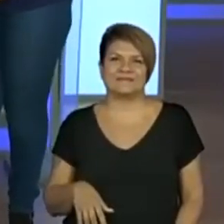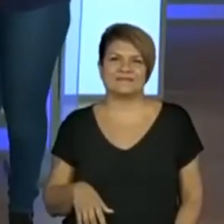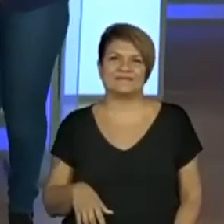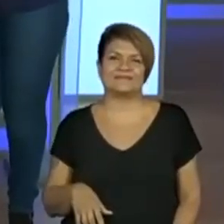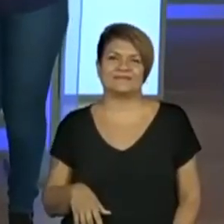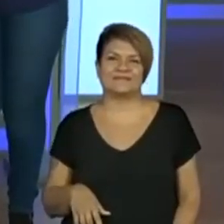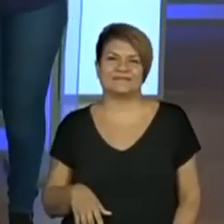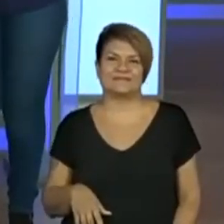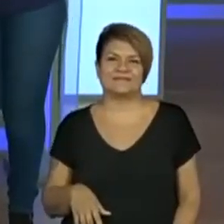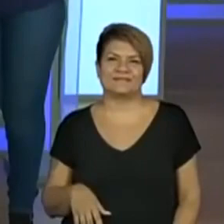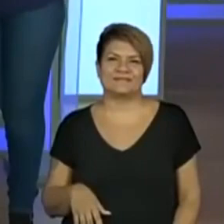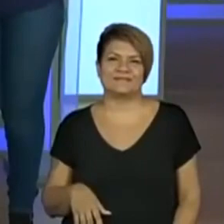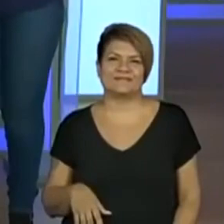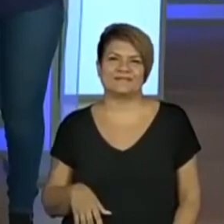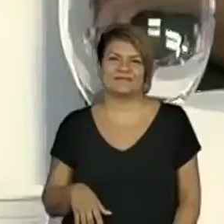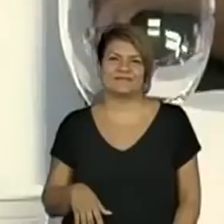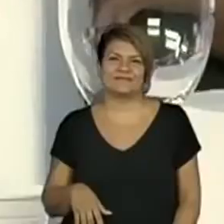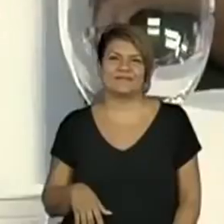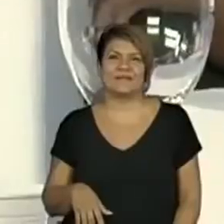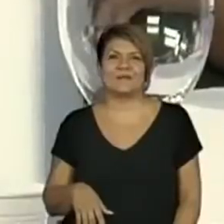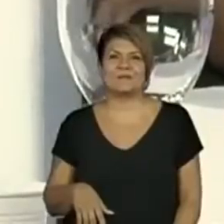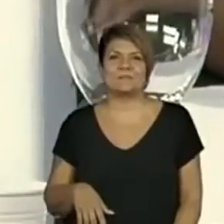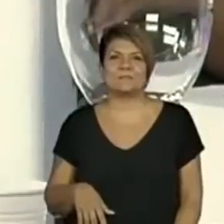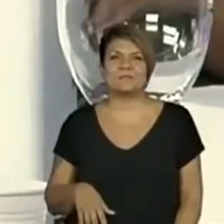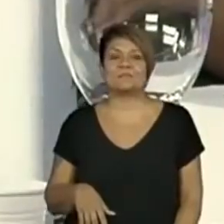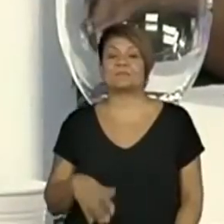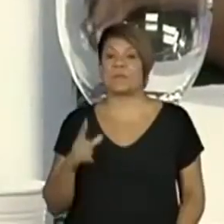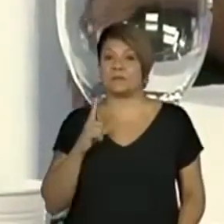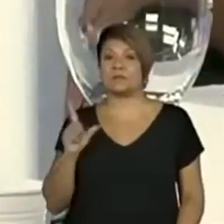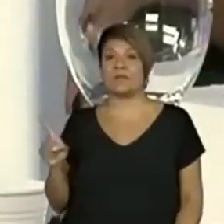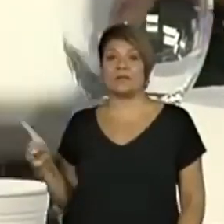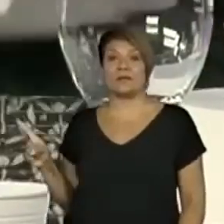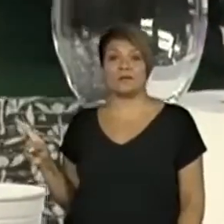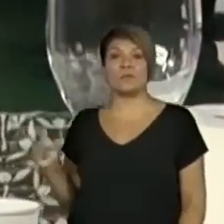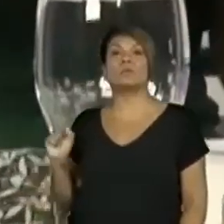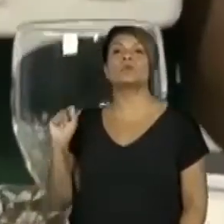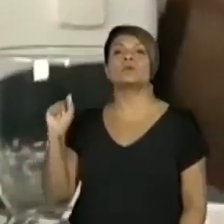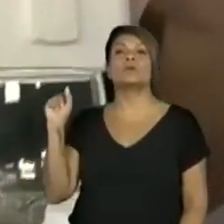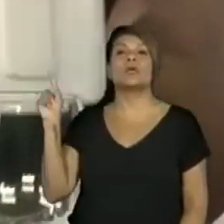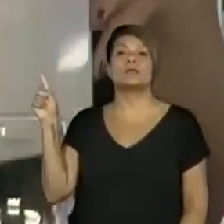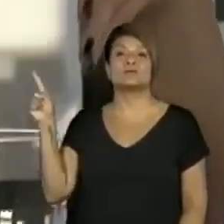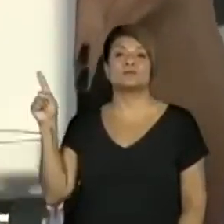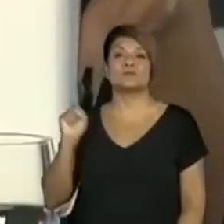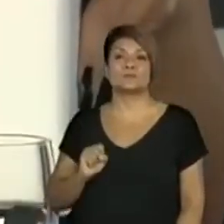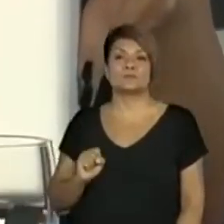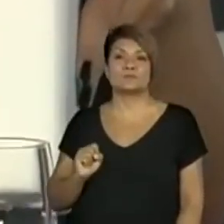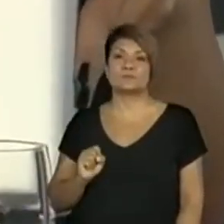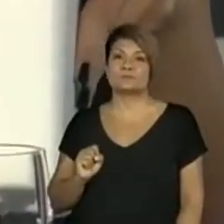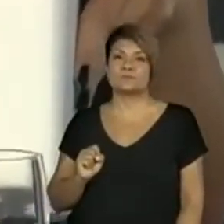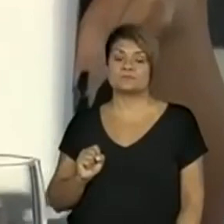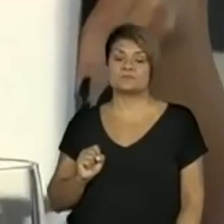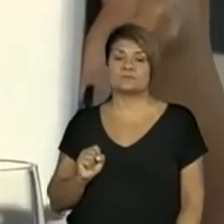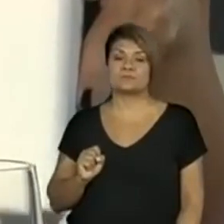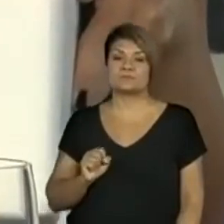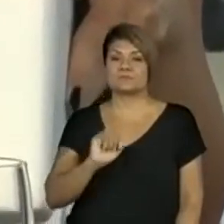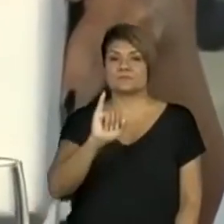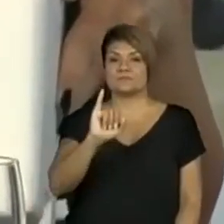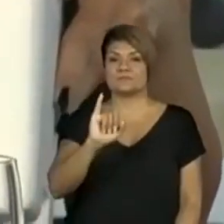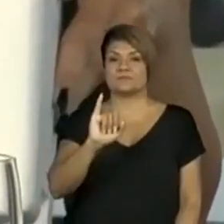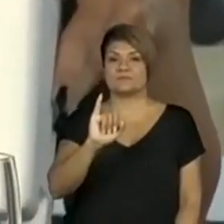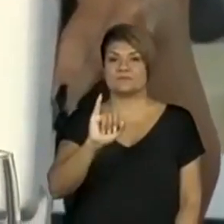aí do meu anjo ao meu lado por favor e a gente tem aqui ó o que que é isso o